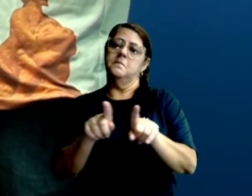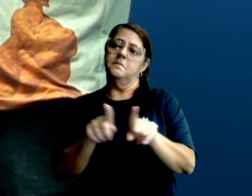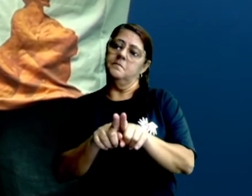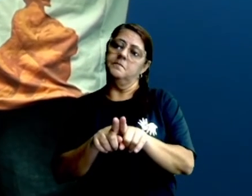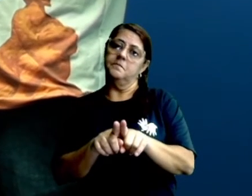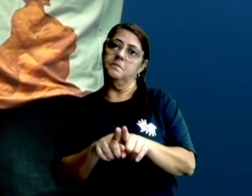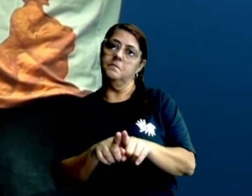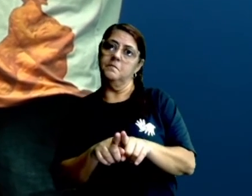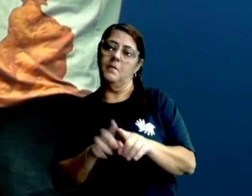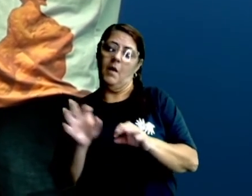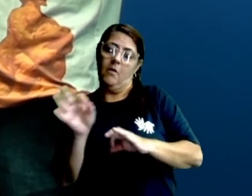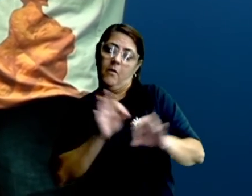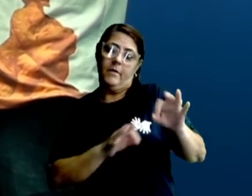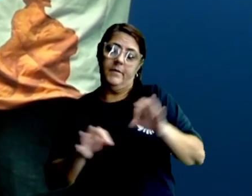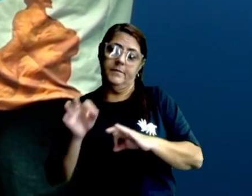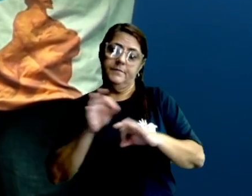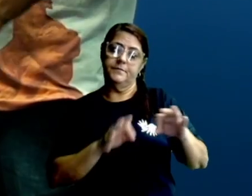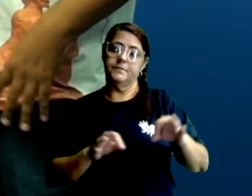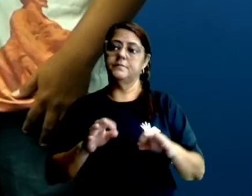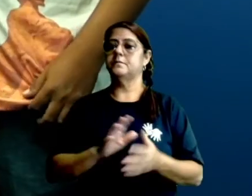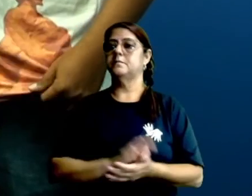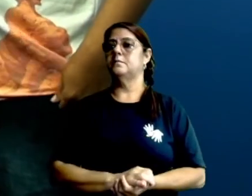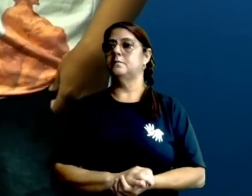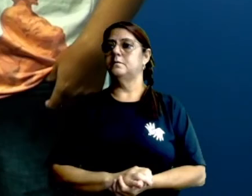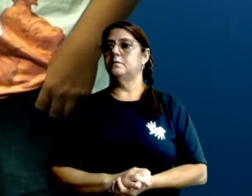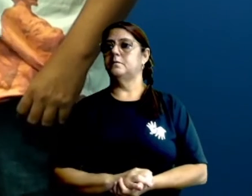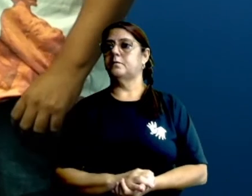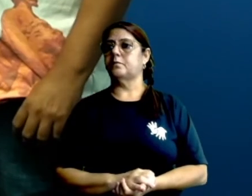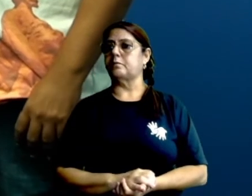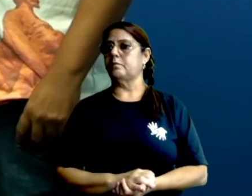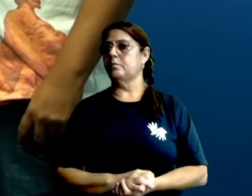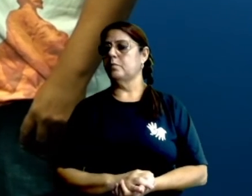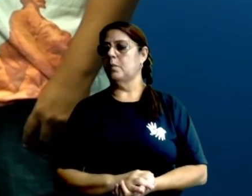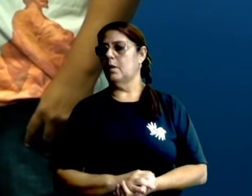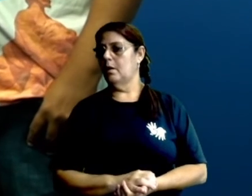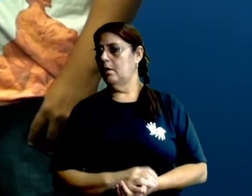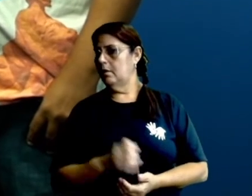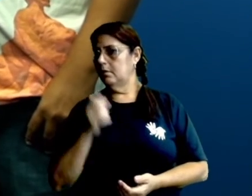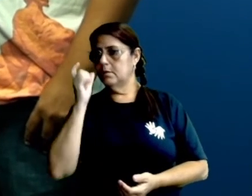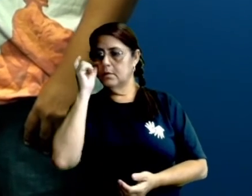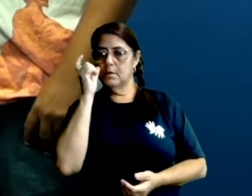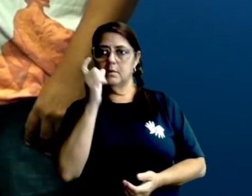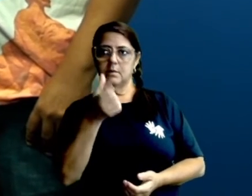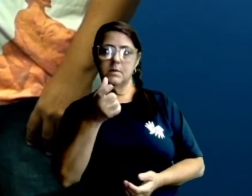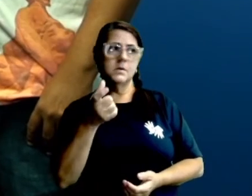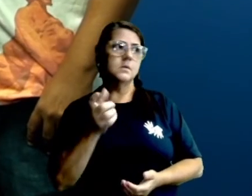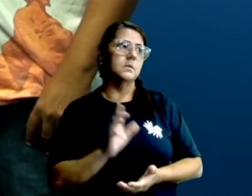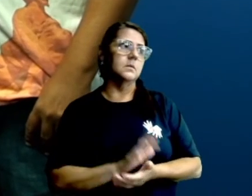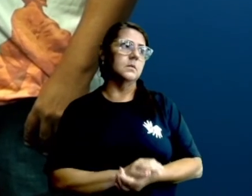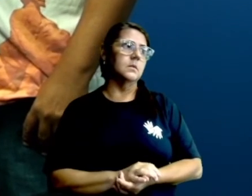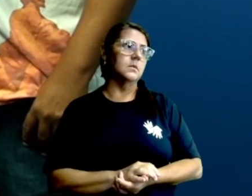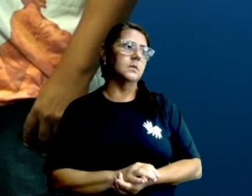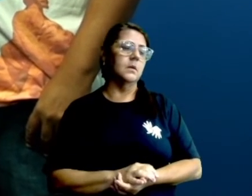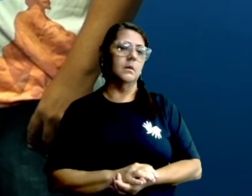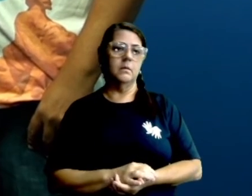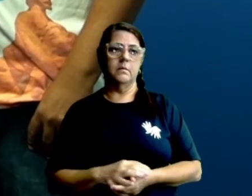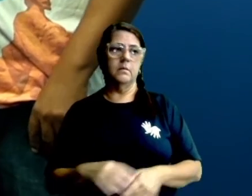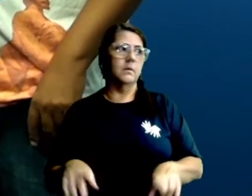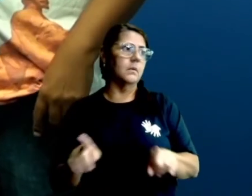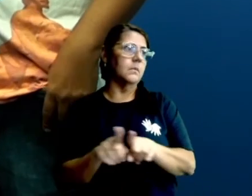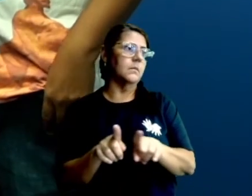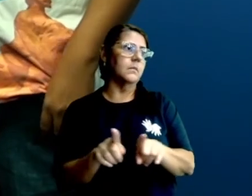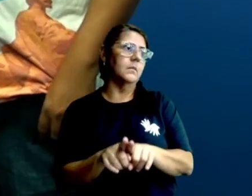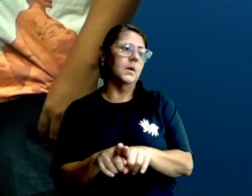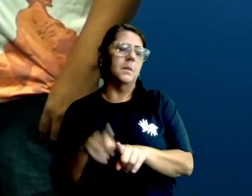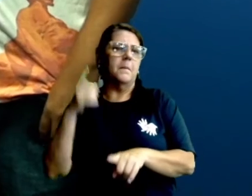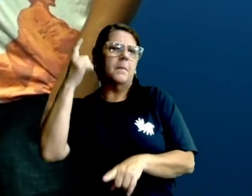nossas bacias hidrográficas. Então é um aspecto bastante interessante, bastante curioso, e aí a gente vê, né,